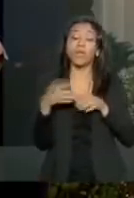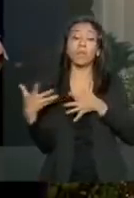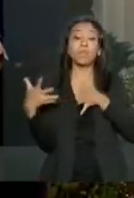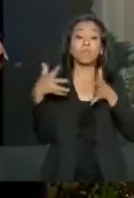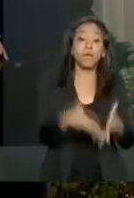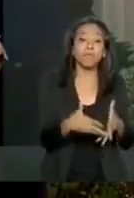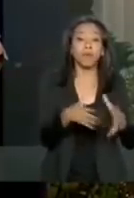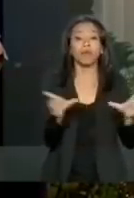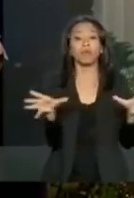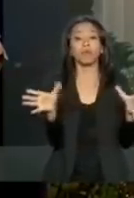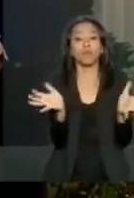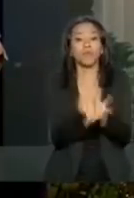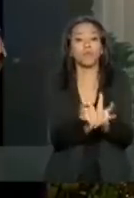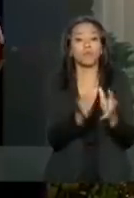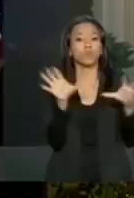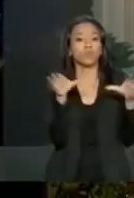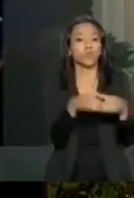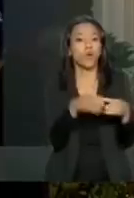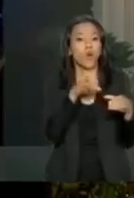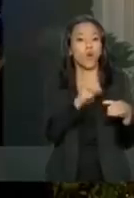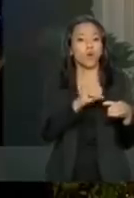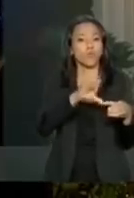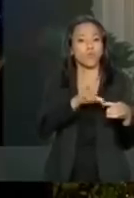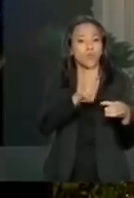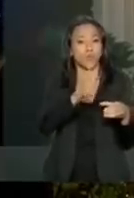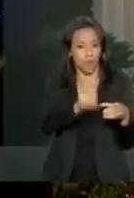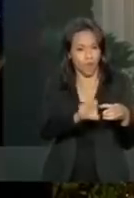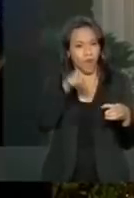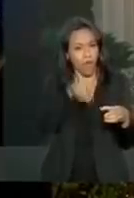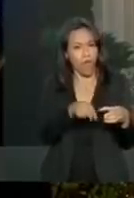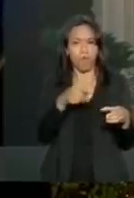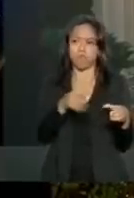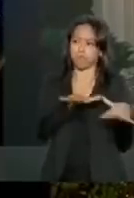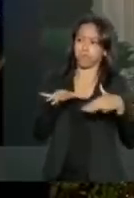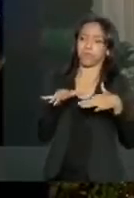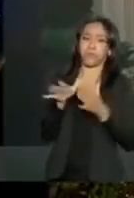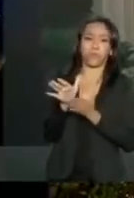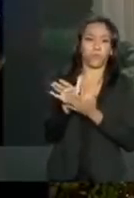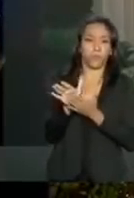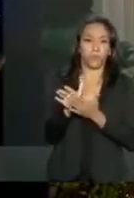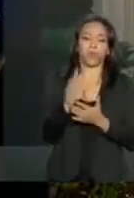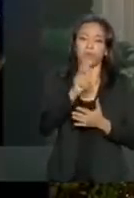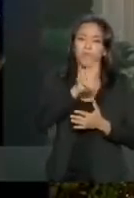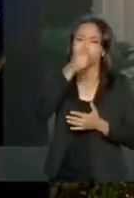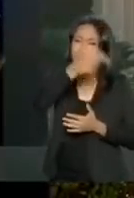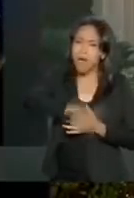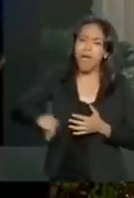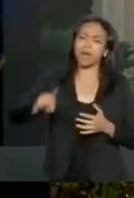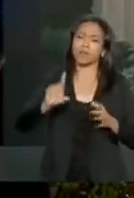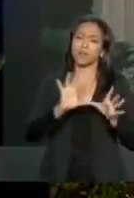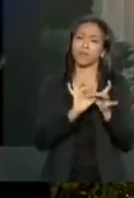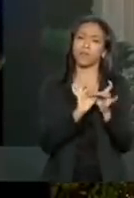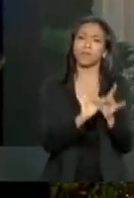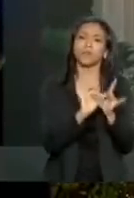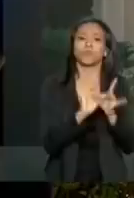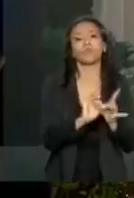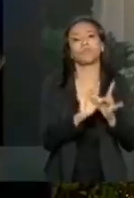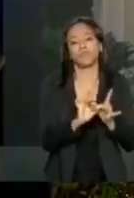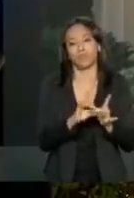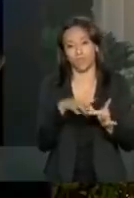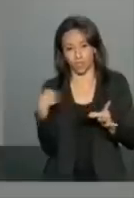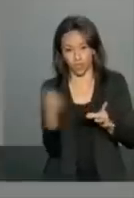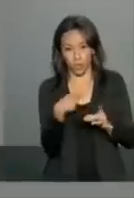será entendido como um gesto de reconhecimento que marcará ainda mais a união que buscamos.